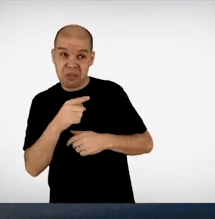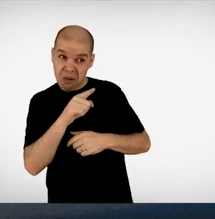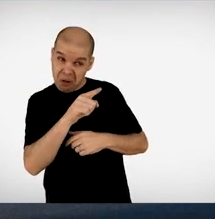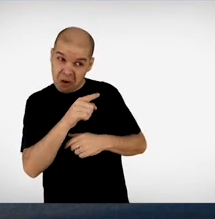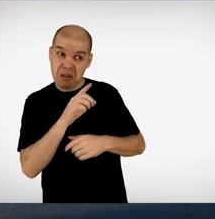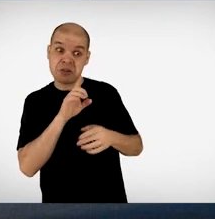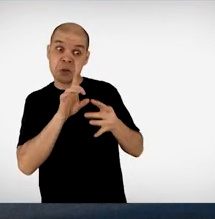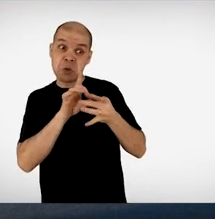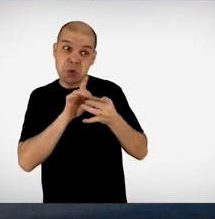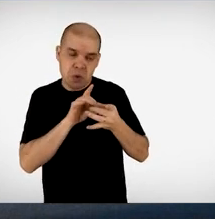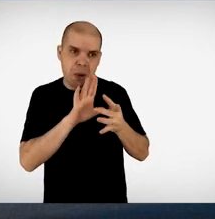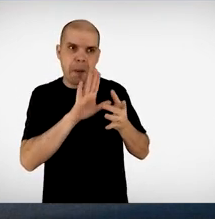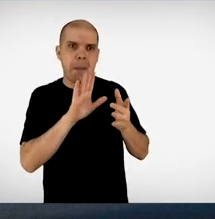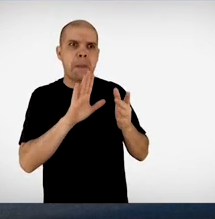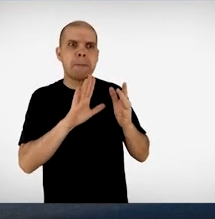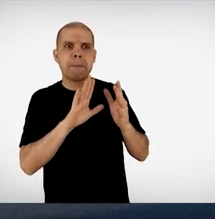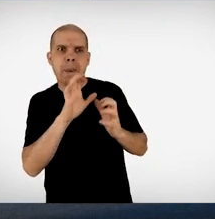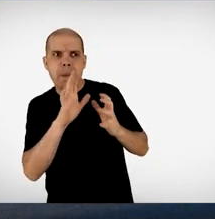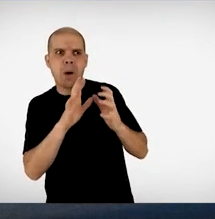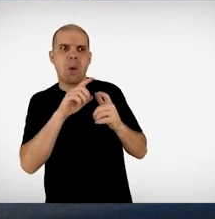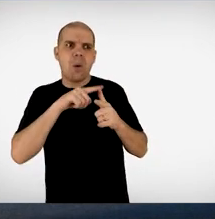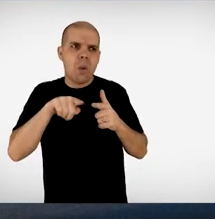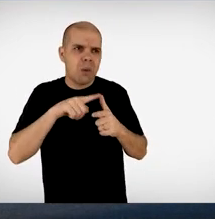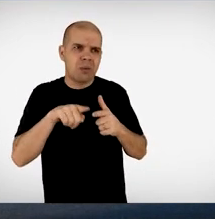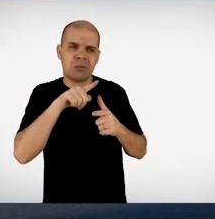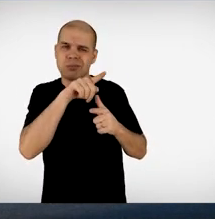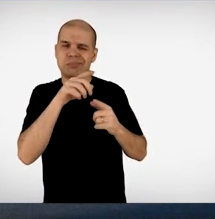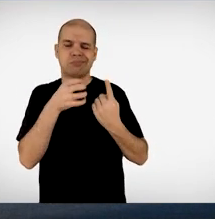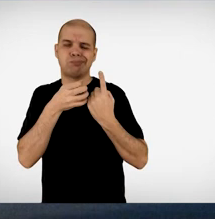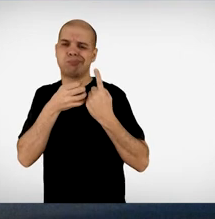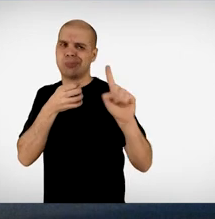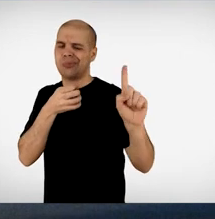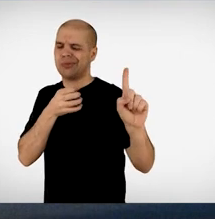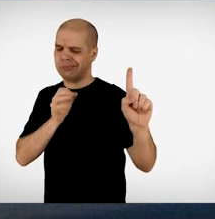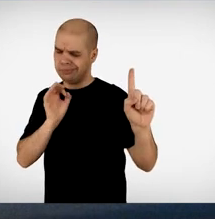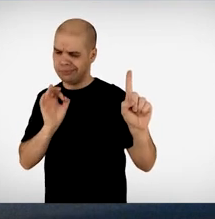que sim, e provavelmente tem a ver com essa experiência.